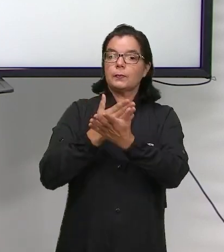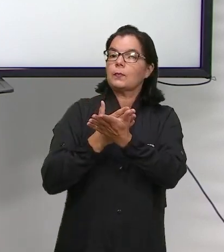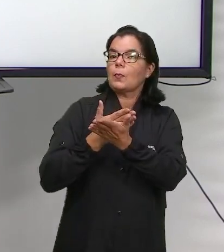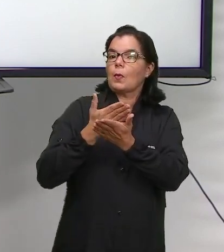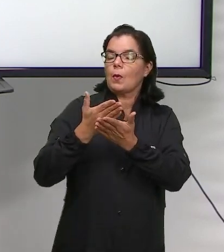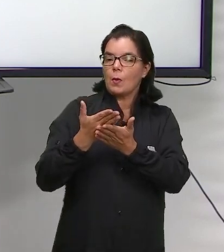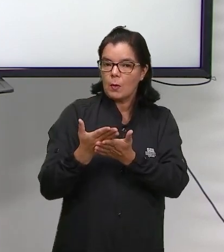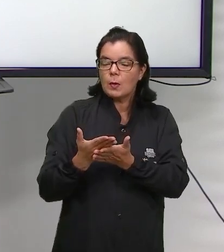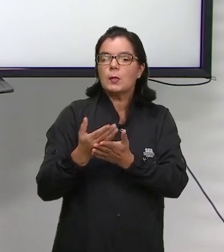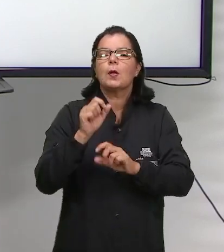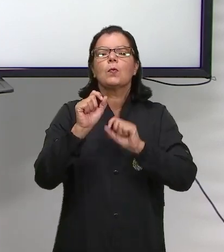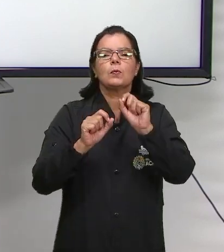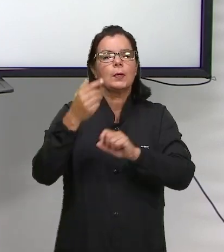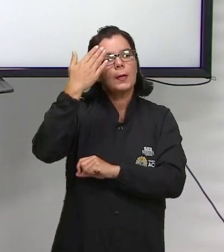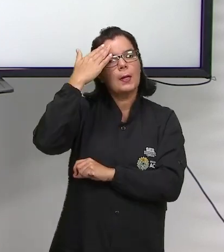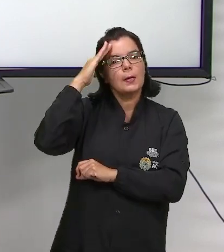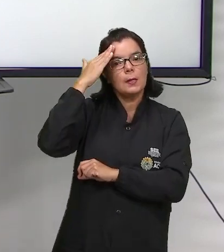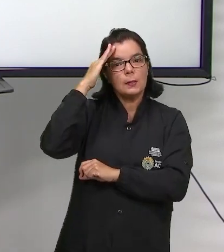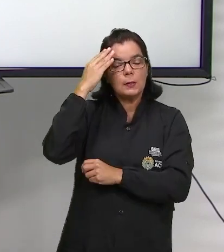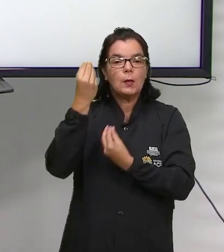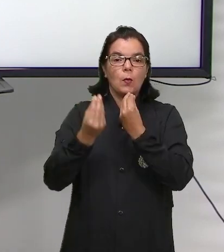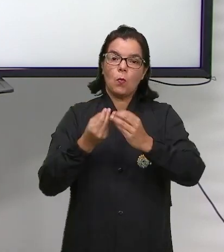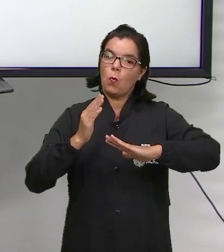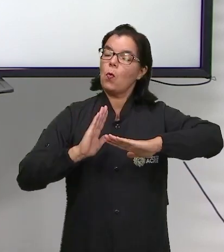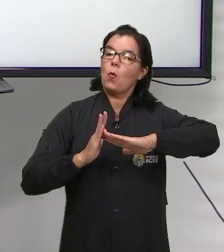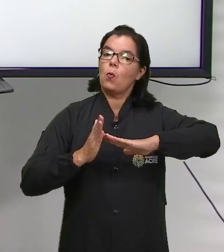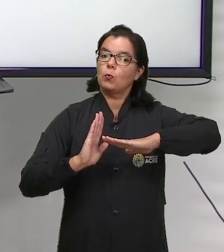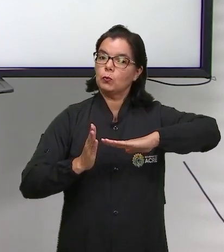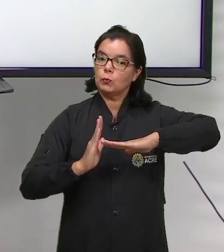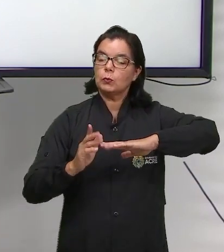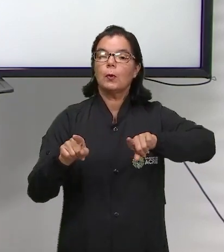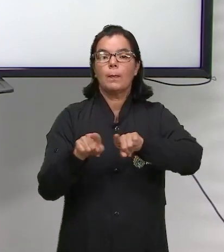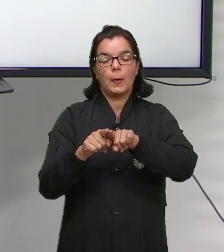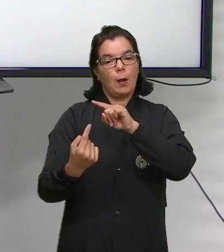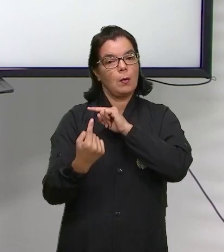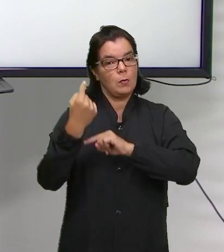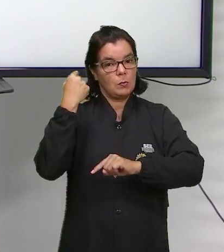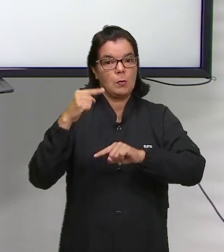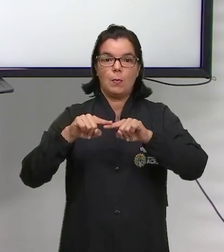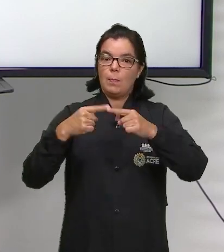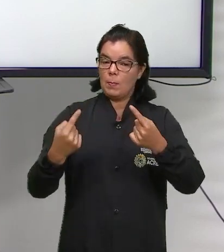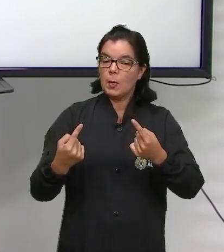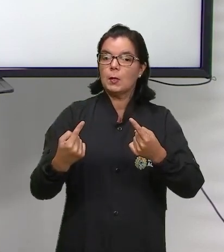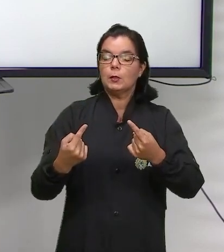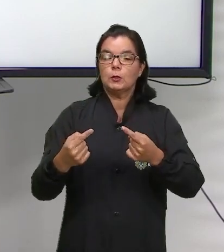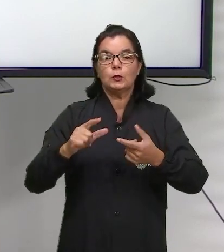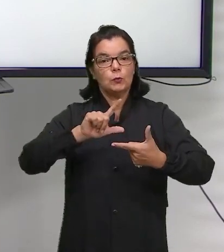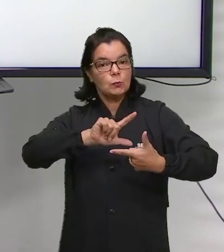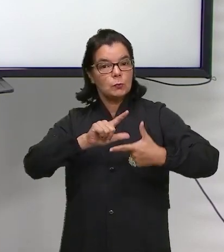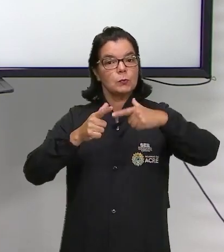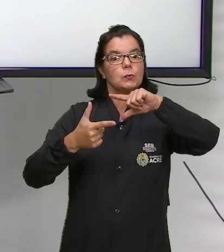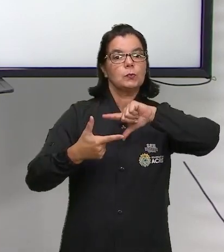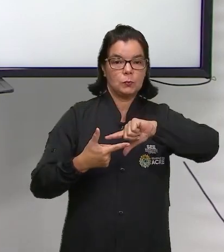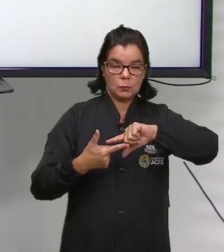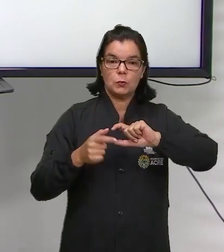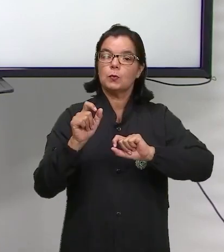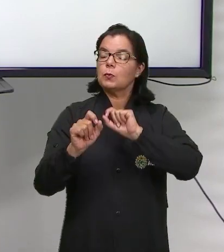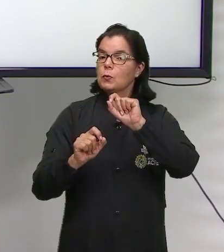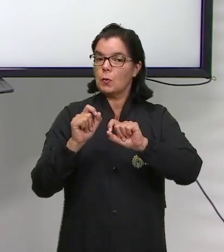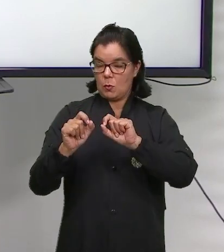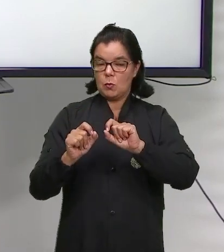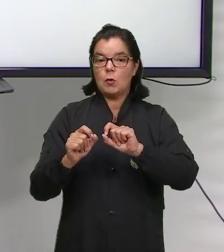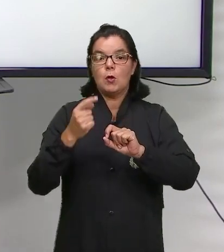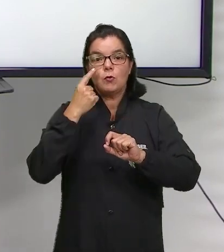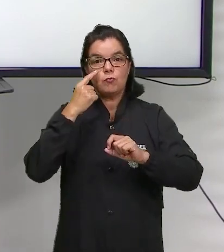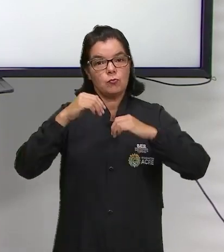a entender as tendências contemporâneas para a época, né, mas tendências modernistas acerca de